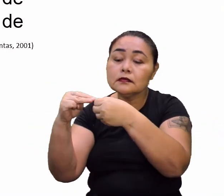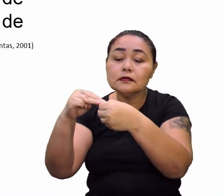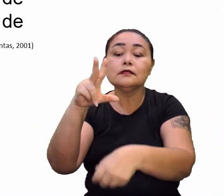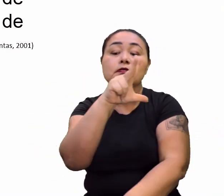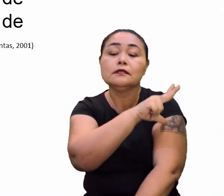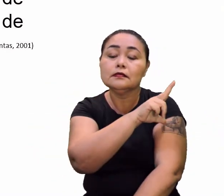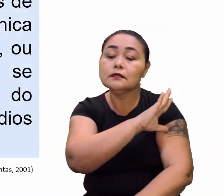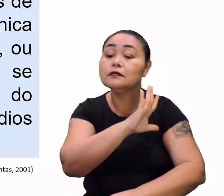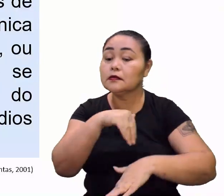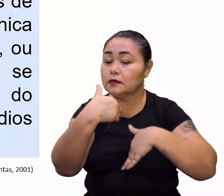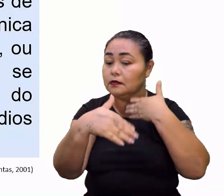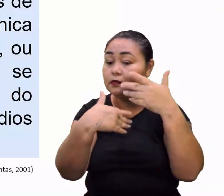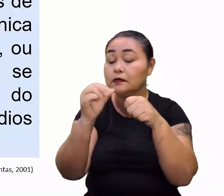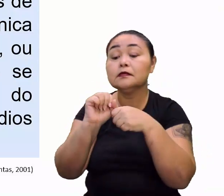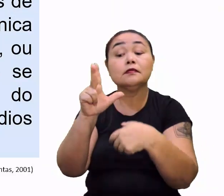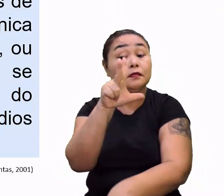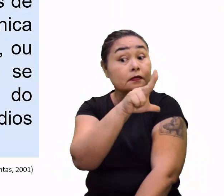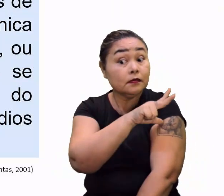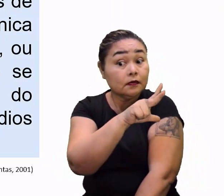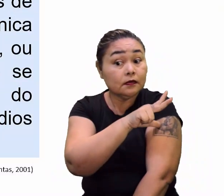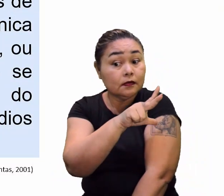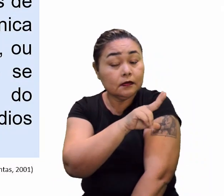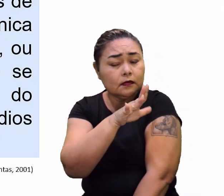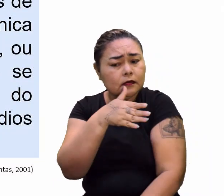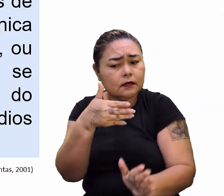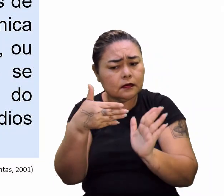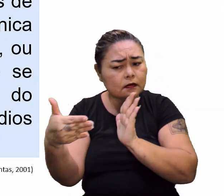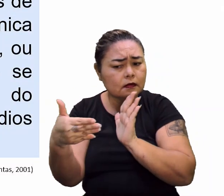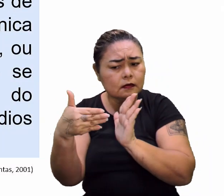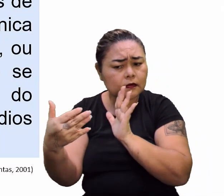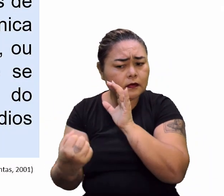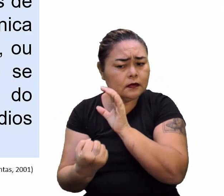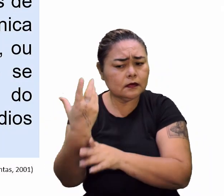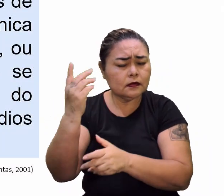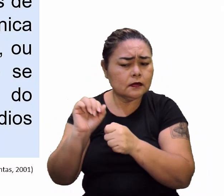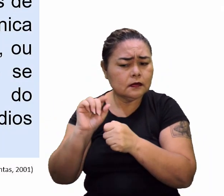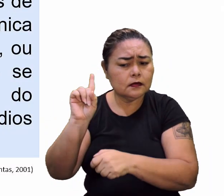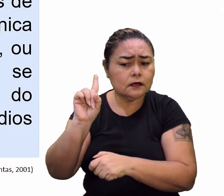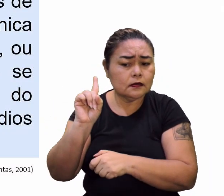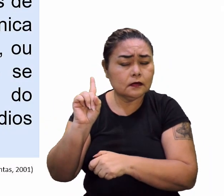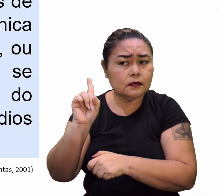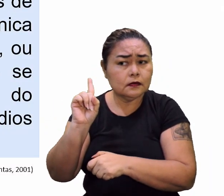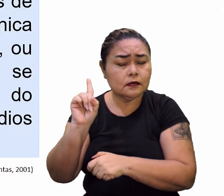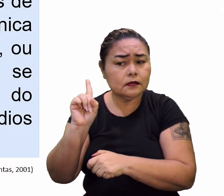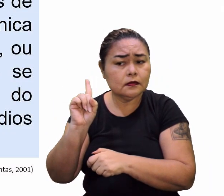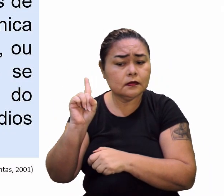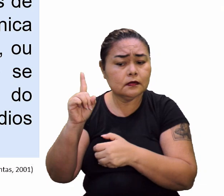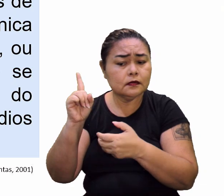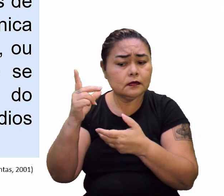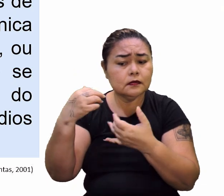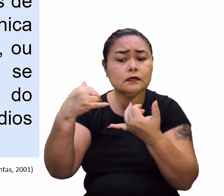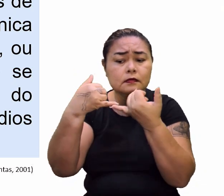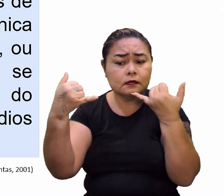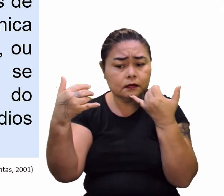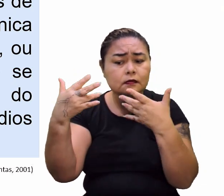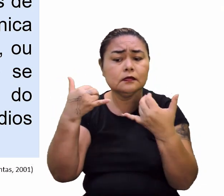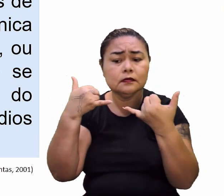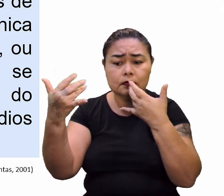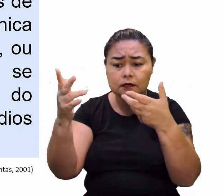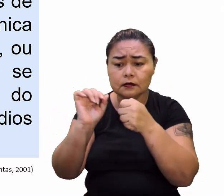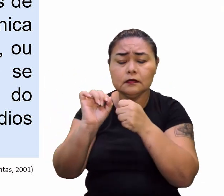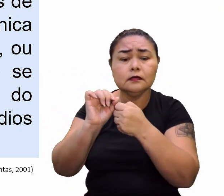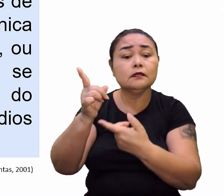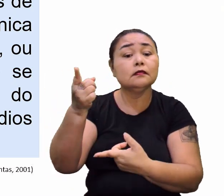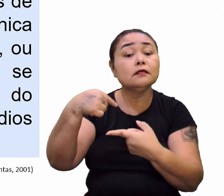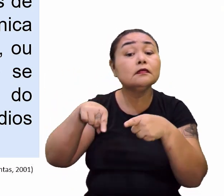desenvolvimento. Exatamente, porque Vilhena, né, ela, lá do período, surgiu a partir, né, da, daquelas, dos postos telegráficos, né, professor? Uhum.